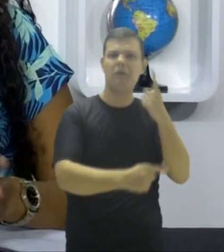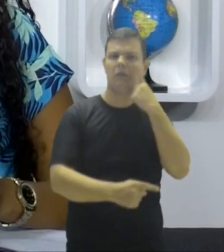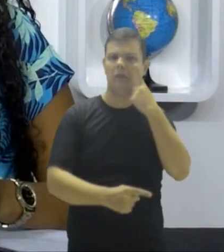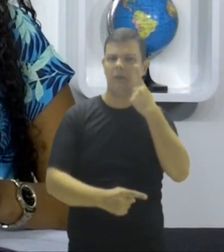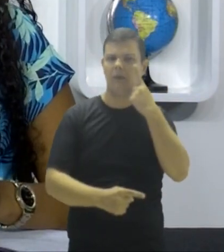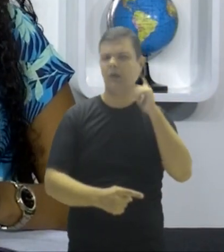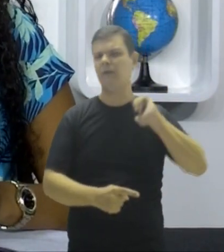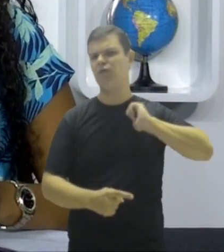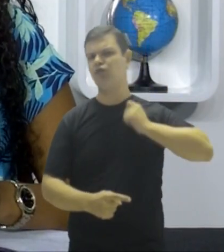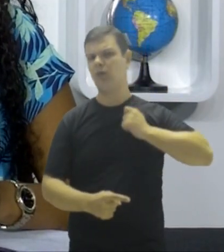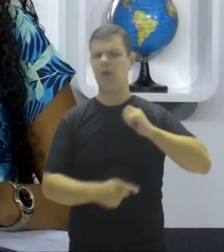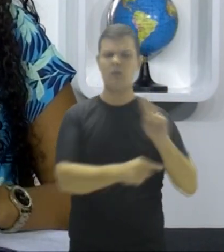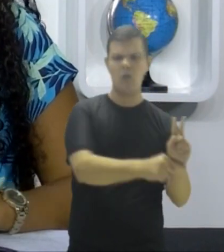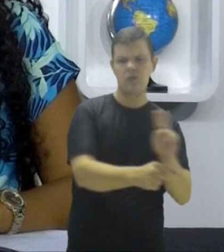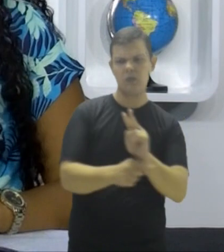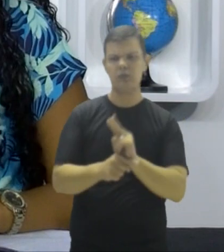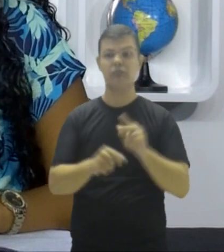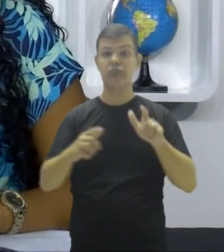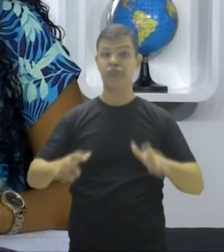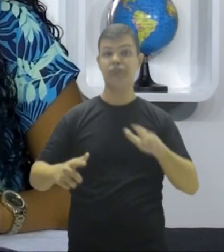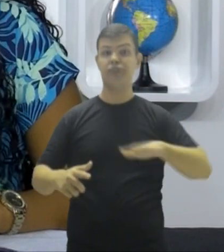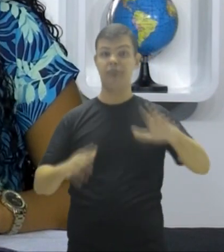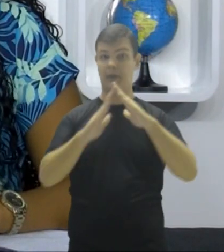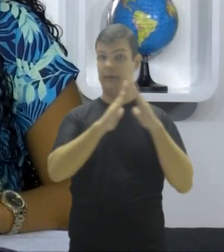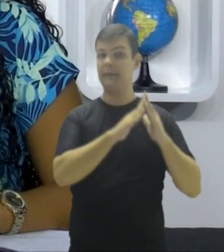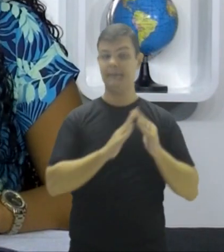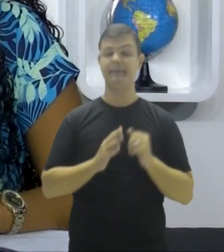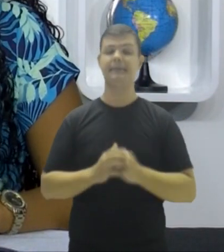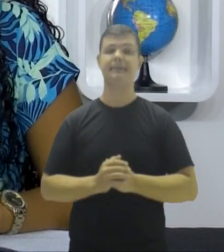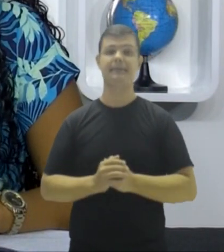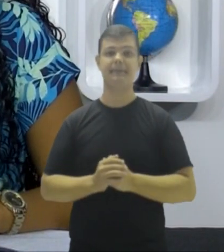observar, fiscalizar a área onde eles moram.